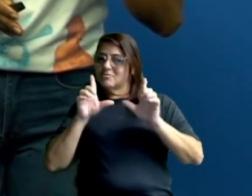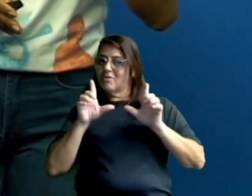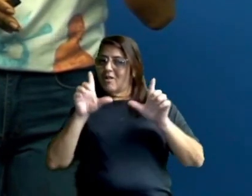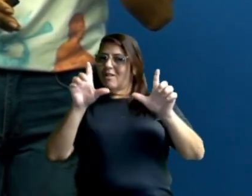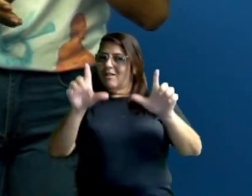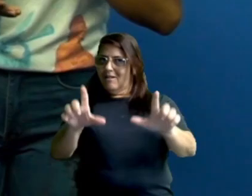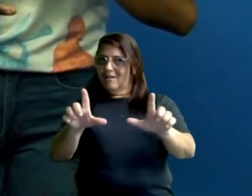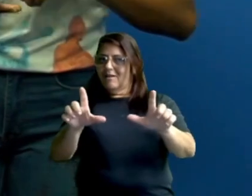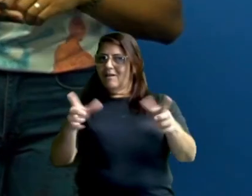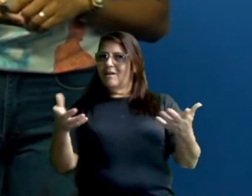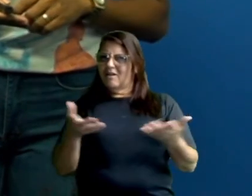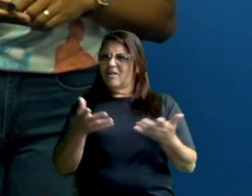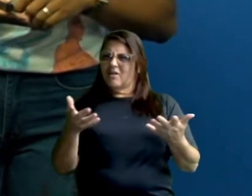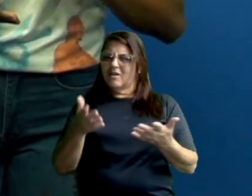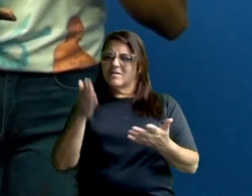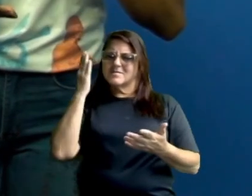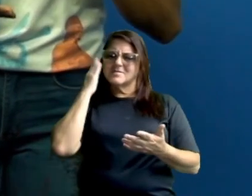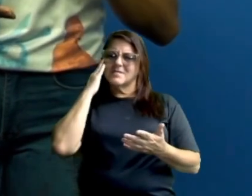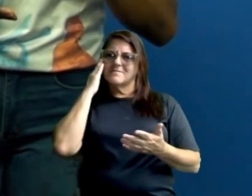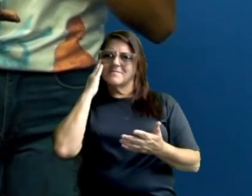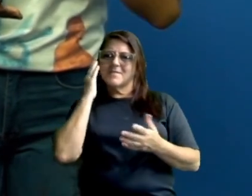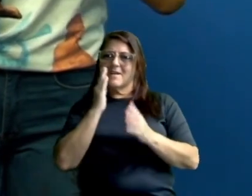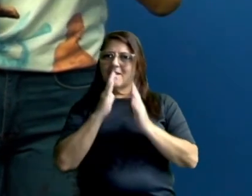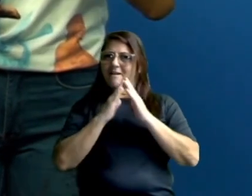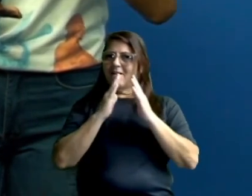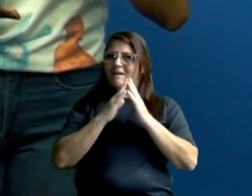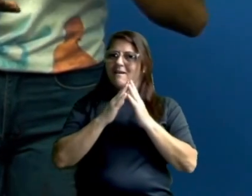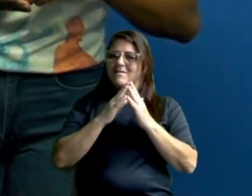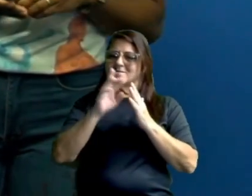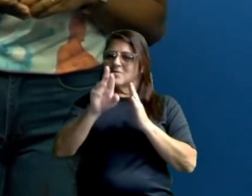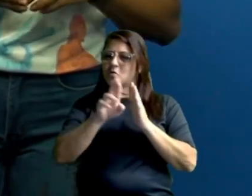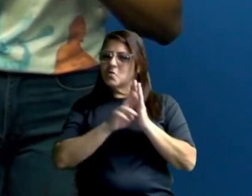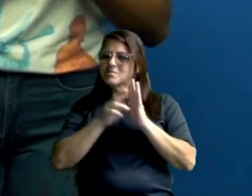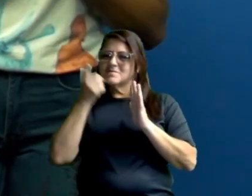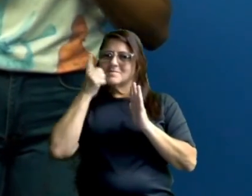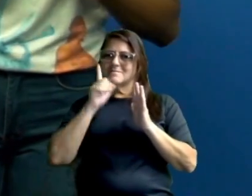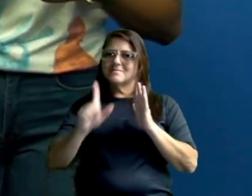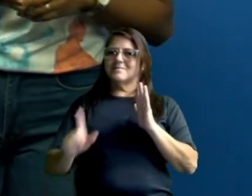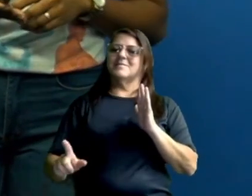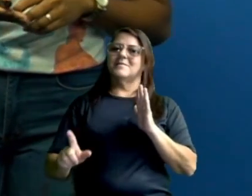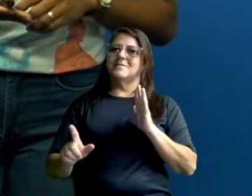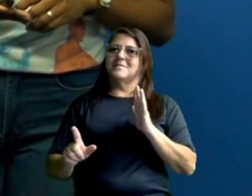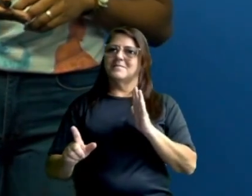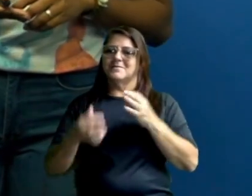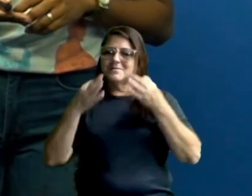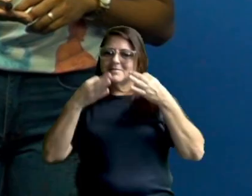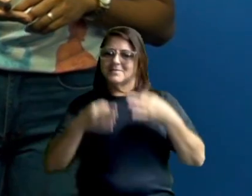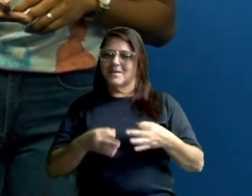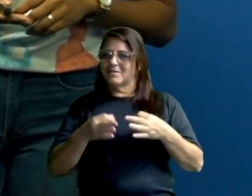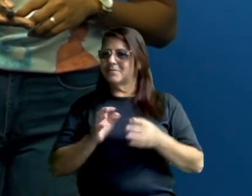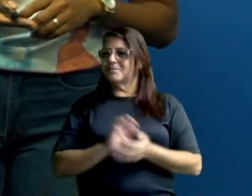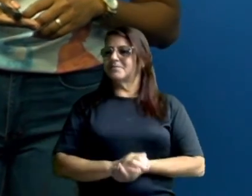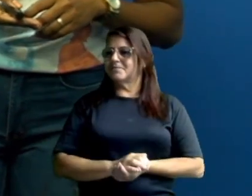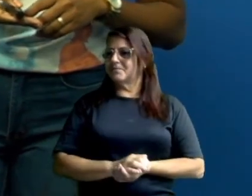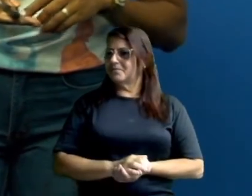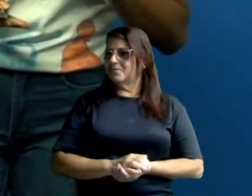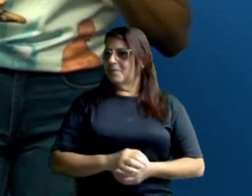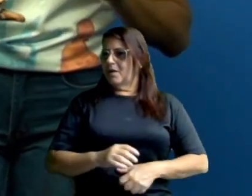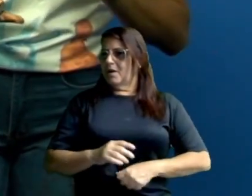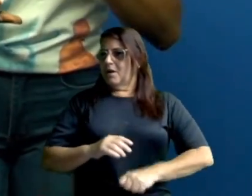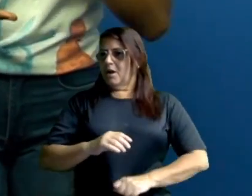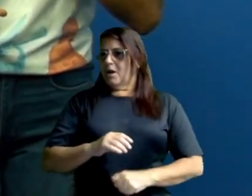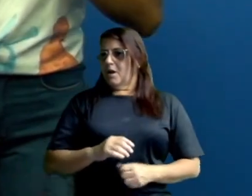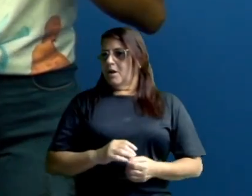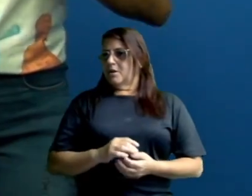né? Vamos saber se você aí de casa conseguiu fazer as modificações certas? Vamos lá?